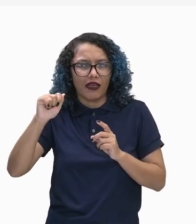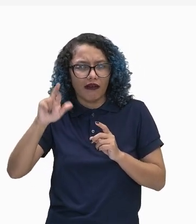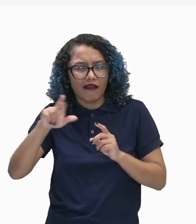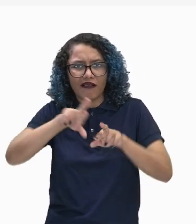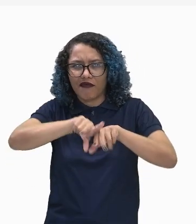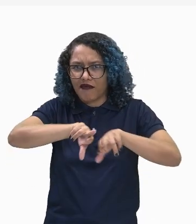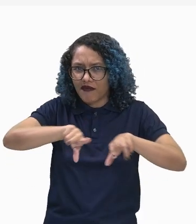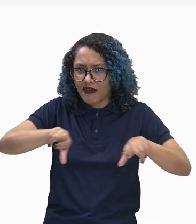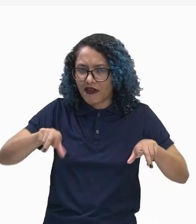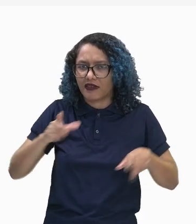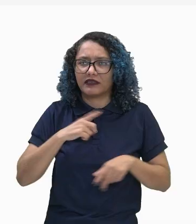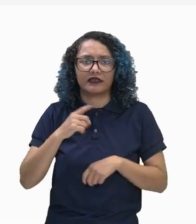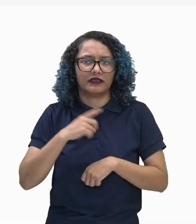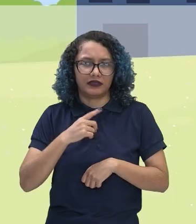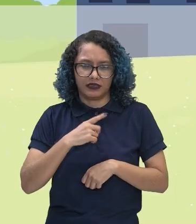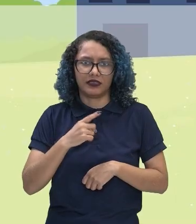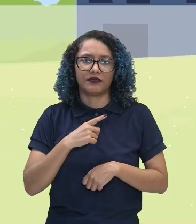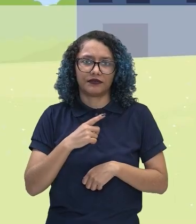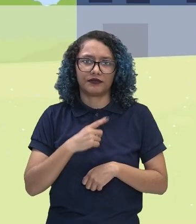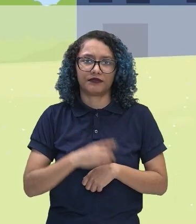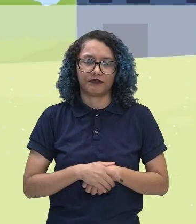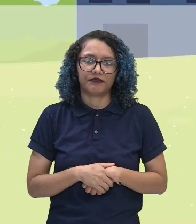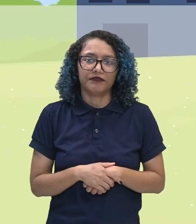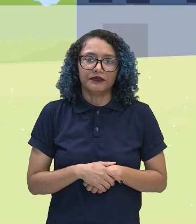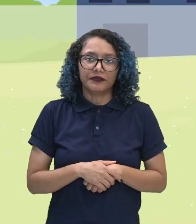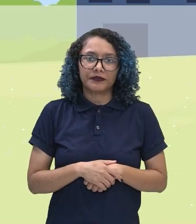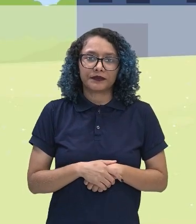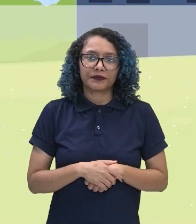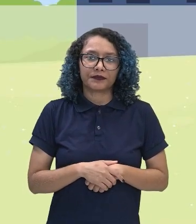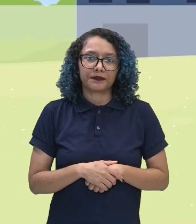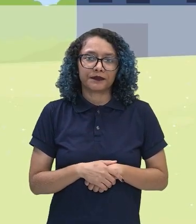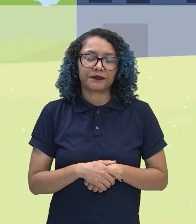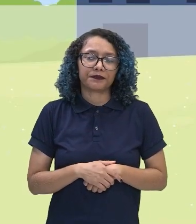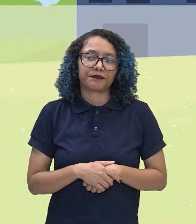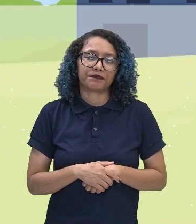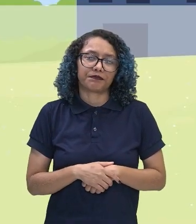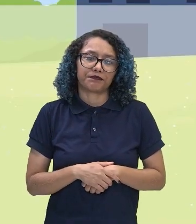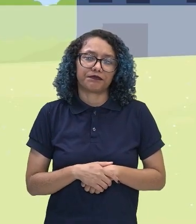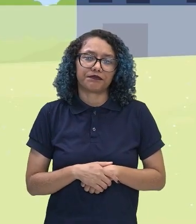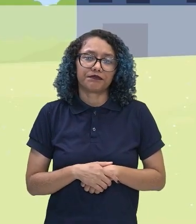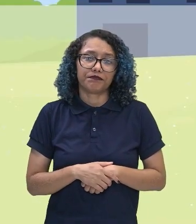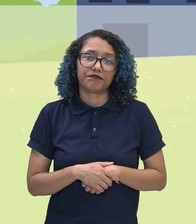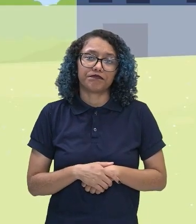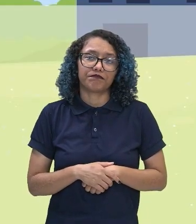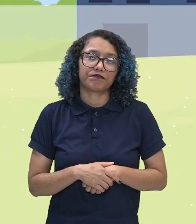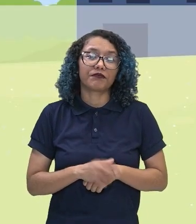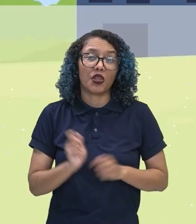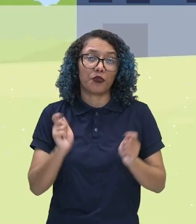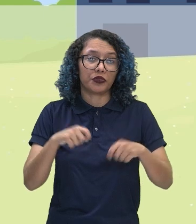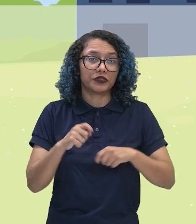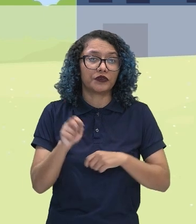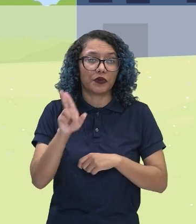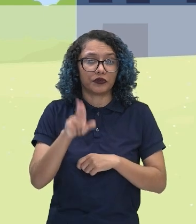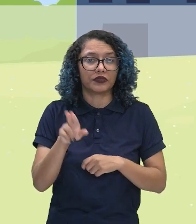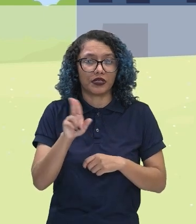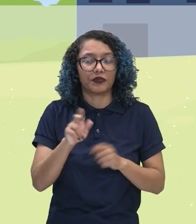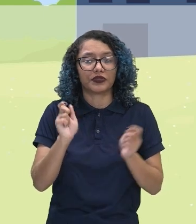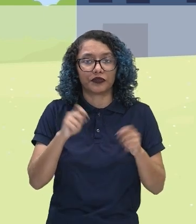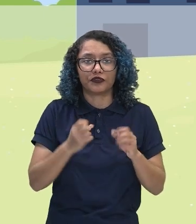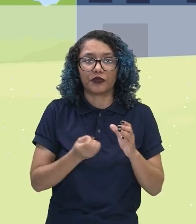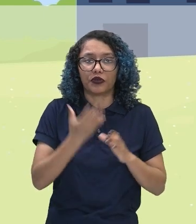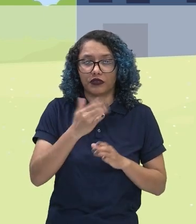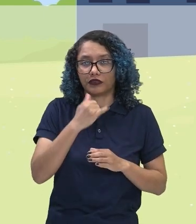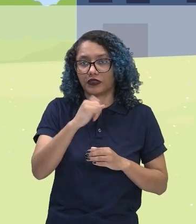uma variedade dessas usinas elétricas que estão aí disponíveis para produzir, para